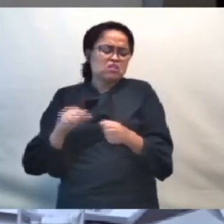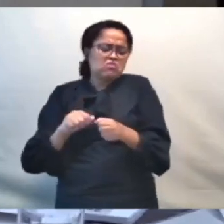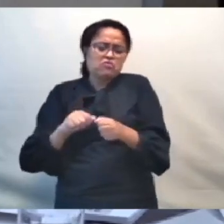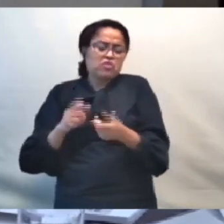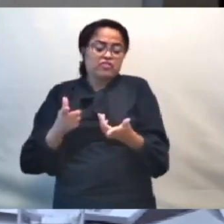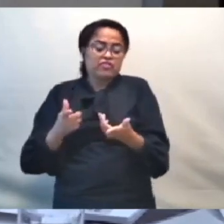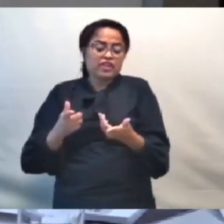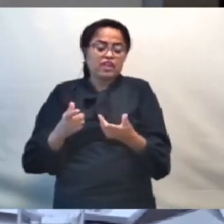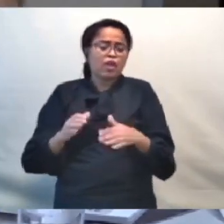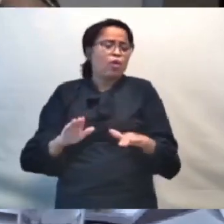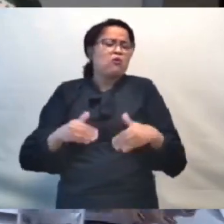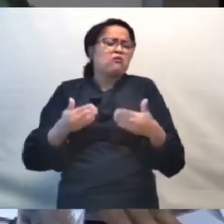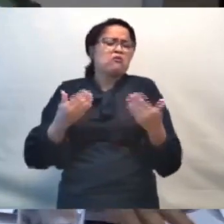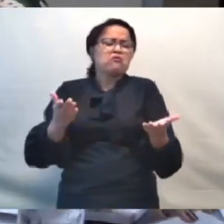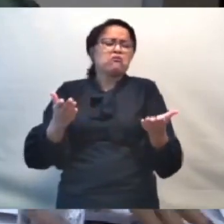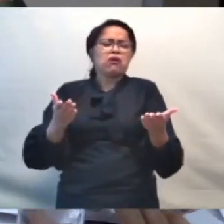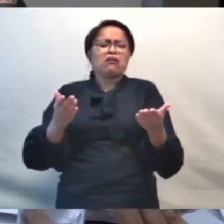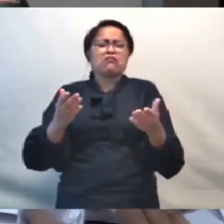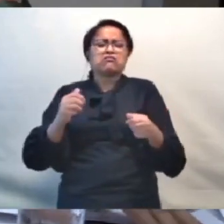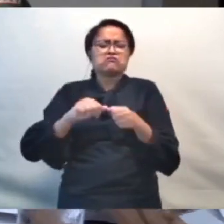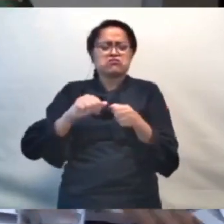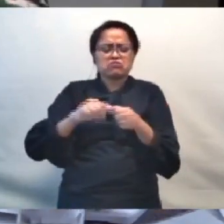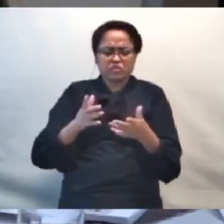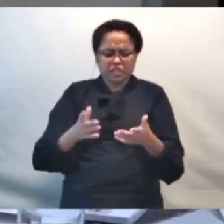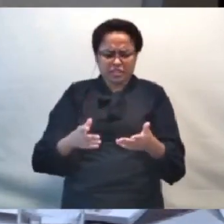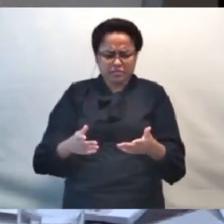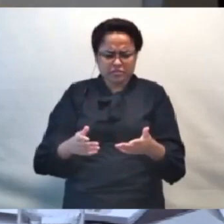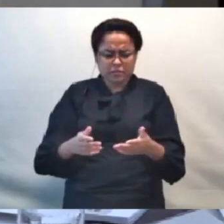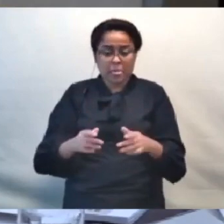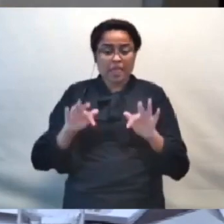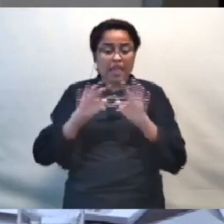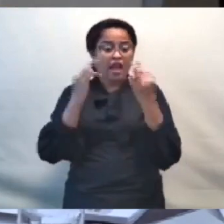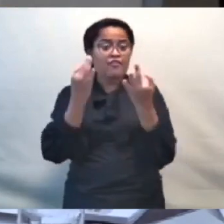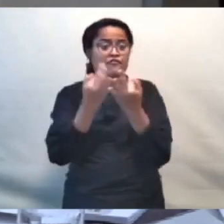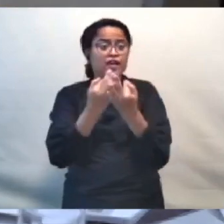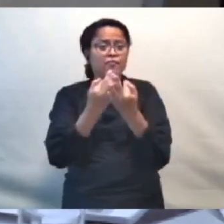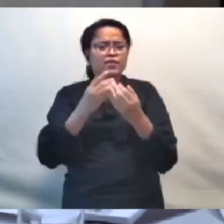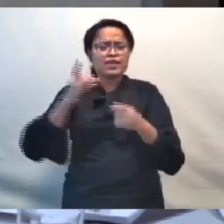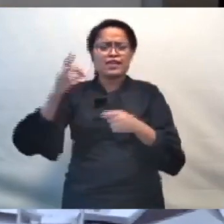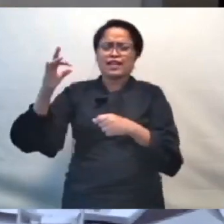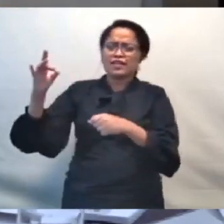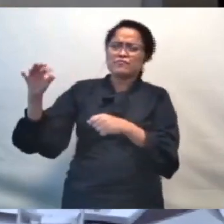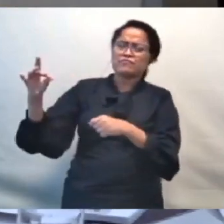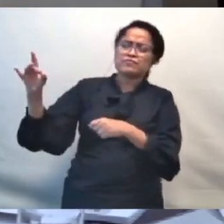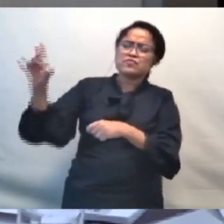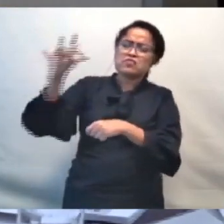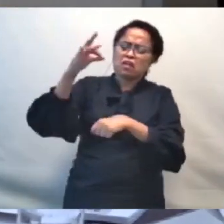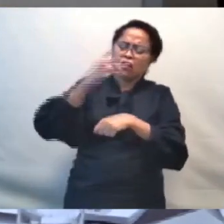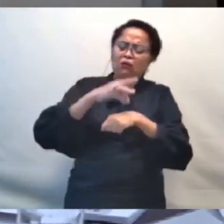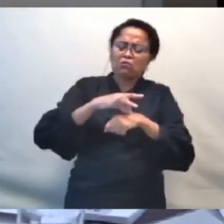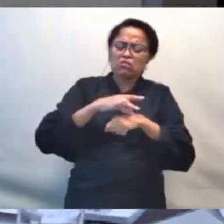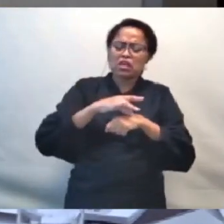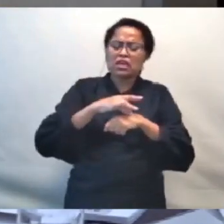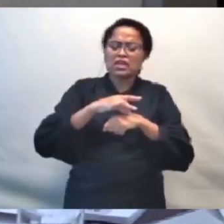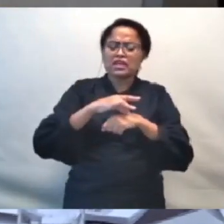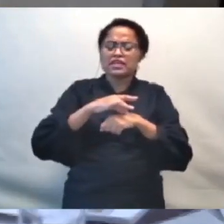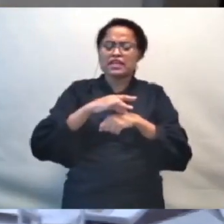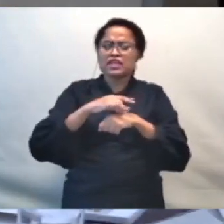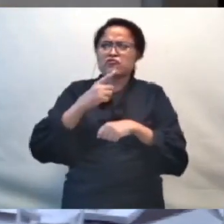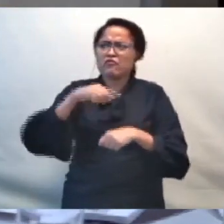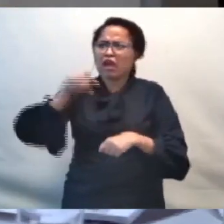Como que vocês estão conseguindo ligar os dados? A família vai lá, está com dengue. Vocês vão lá na região para verificar se aquela região tem muito foco, se